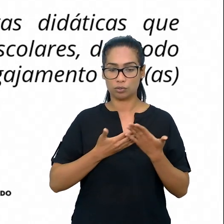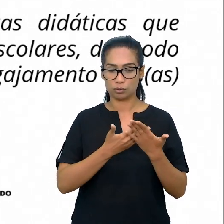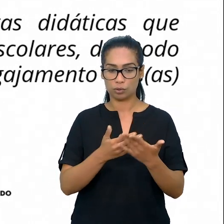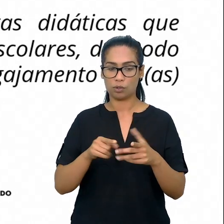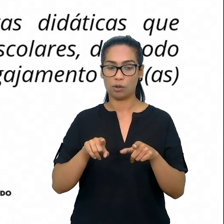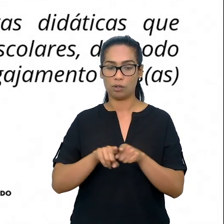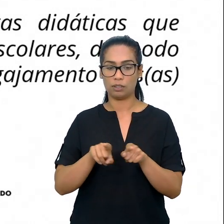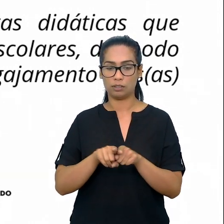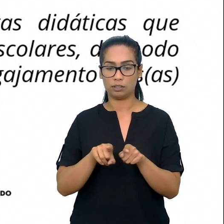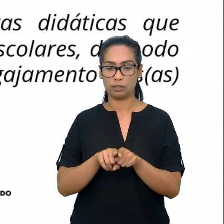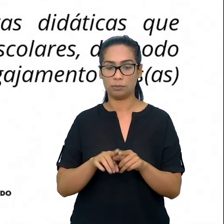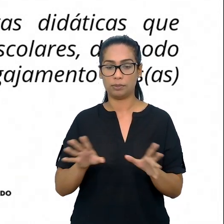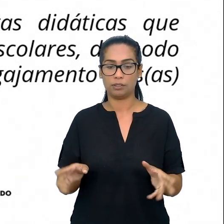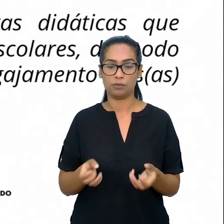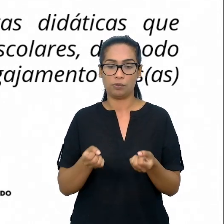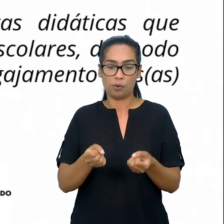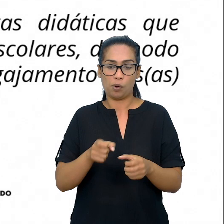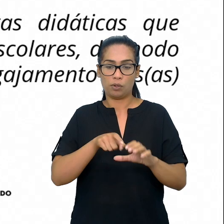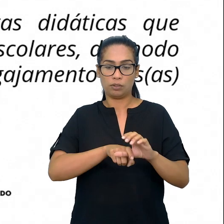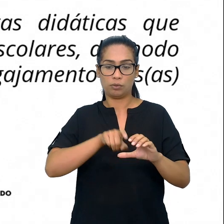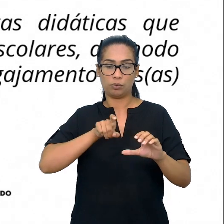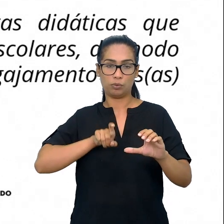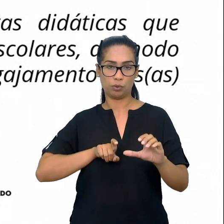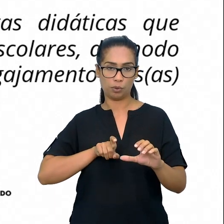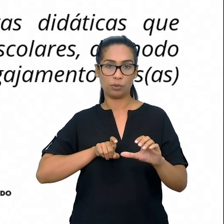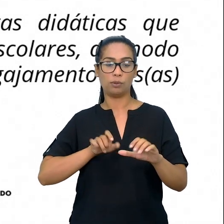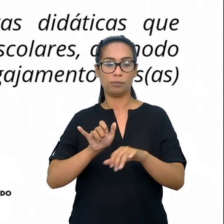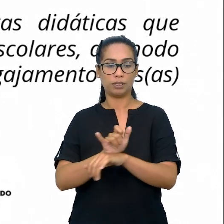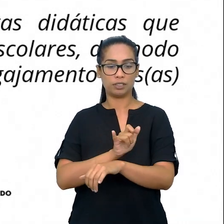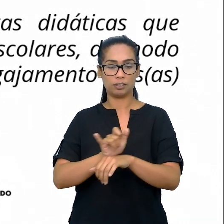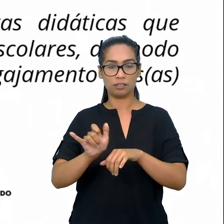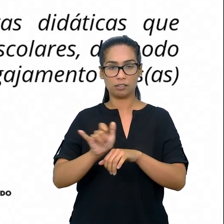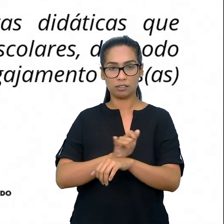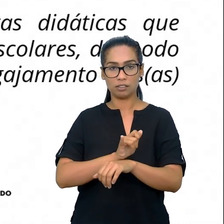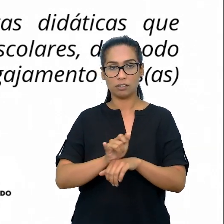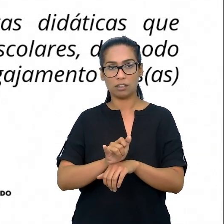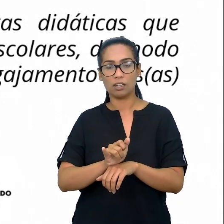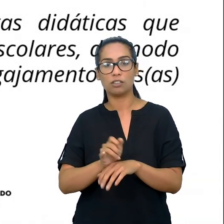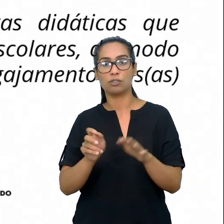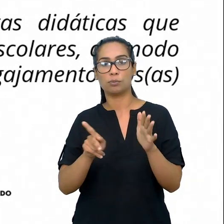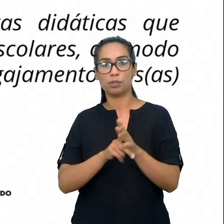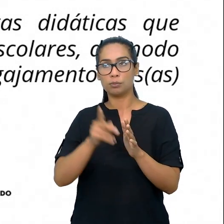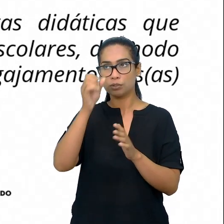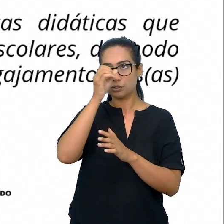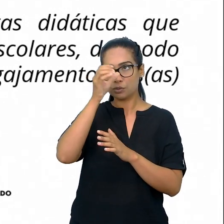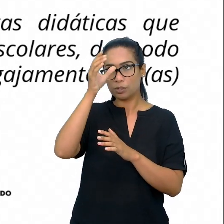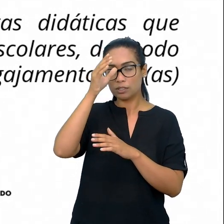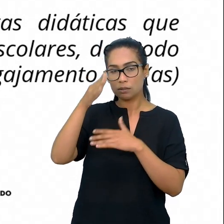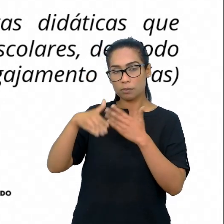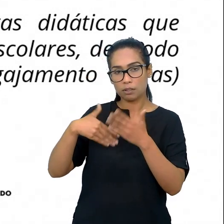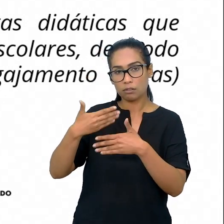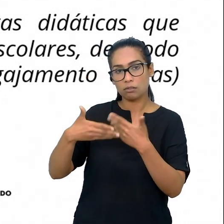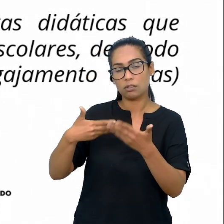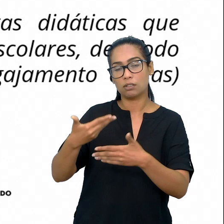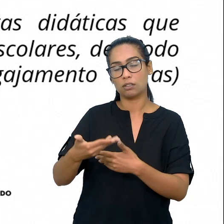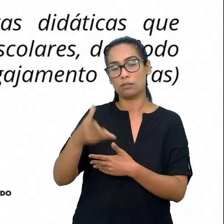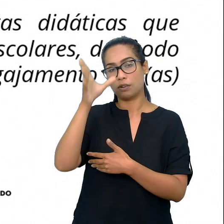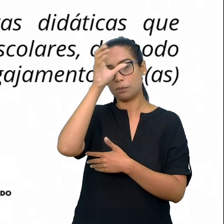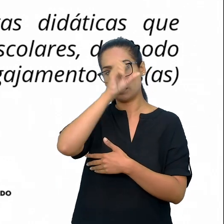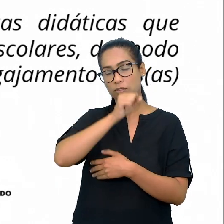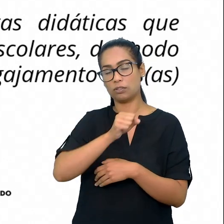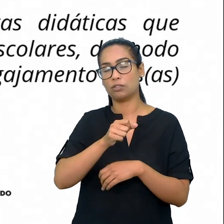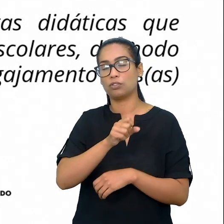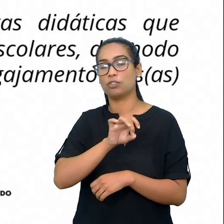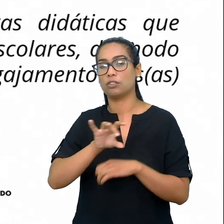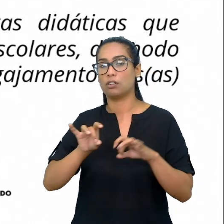a potencializar a participação, a autonomia e o engajamento dos nossos estudantes. E, por